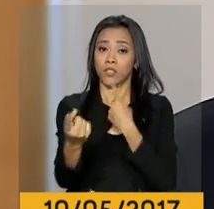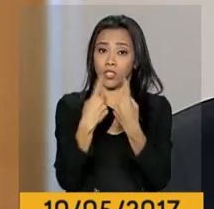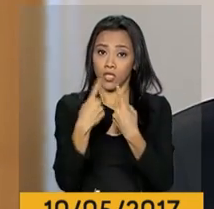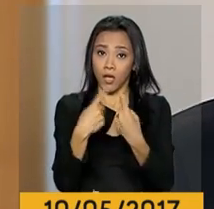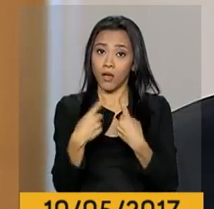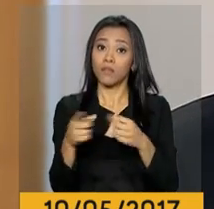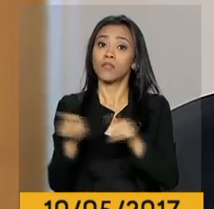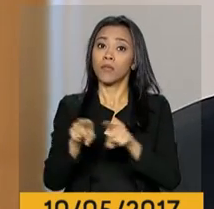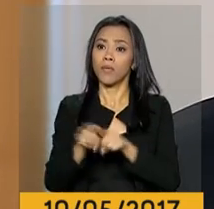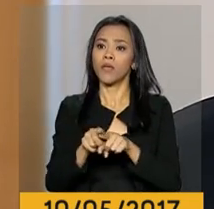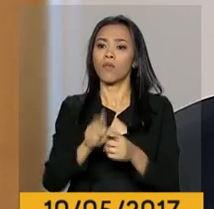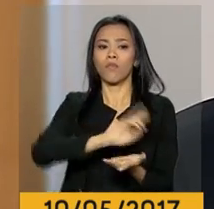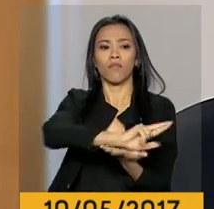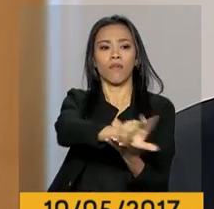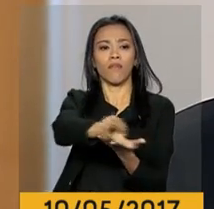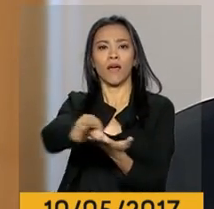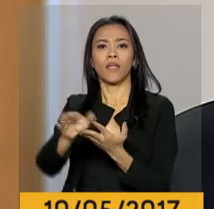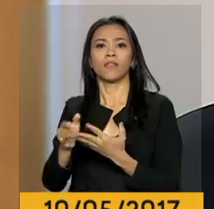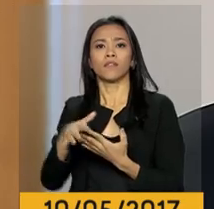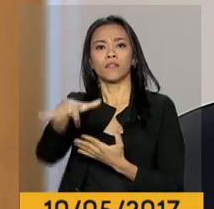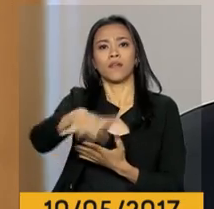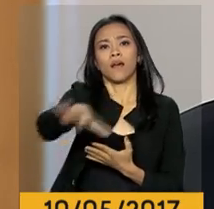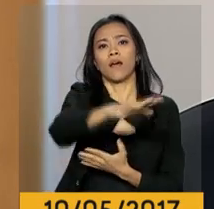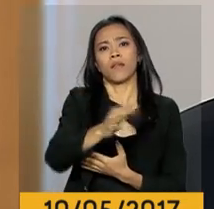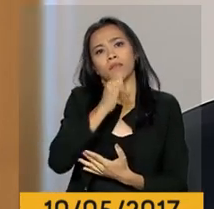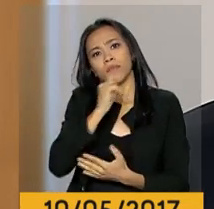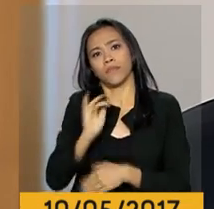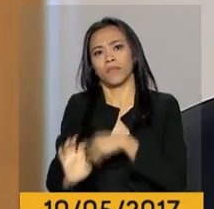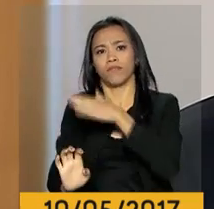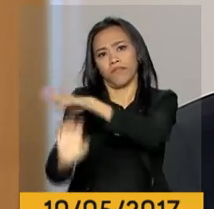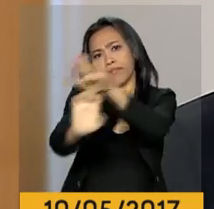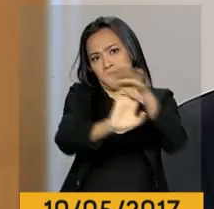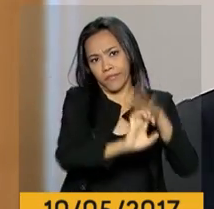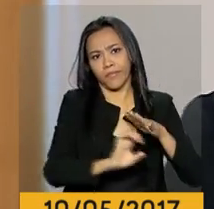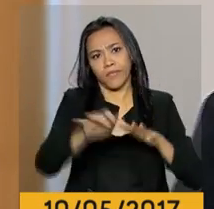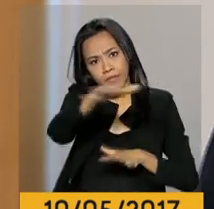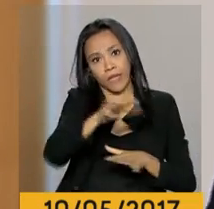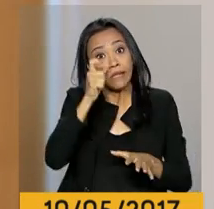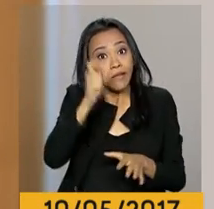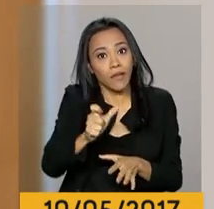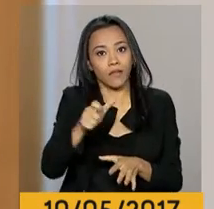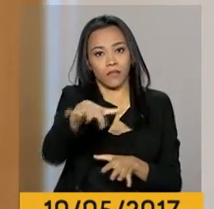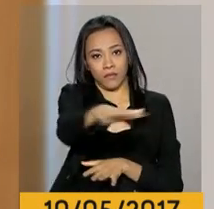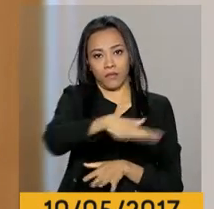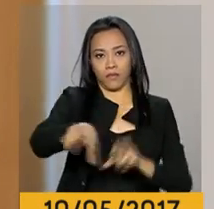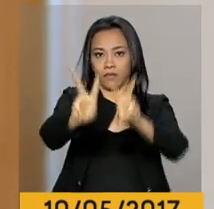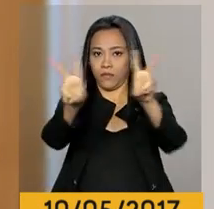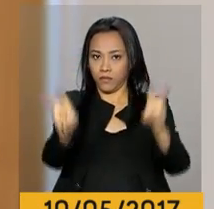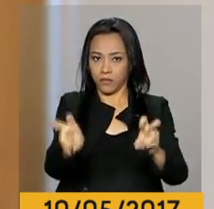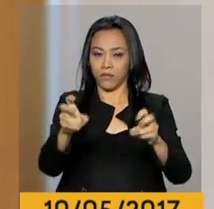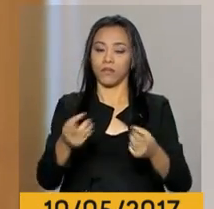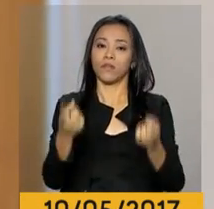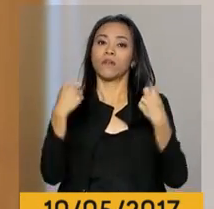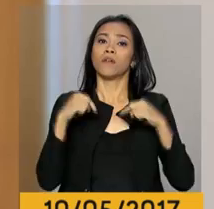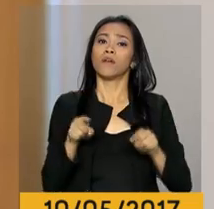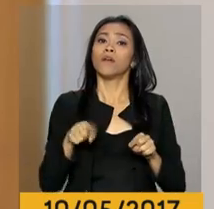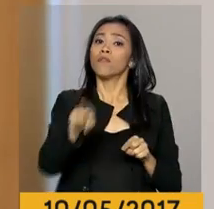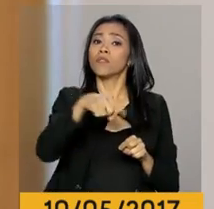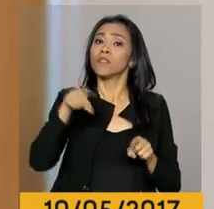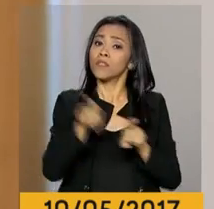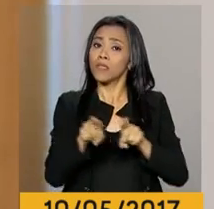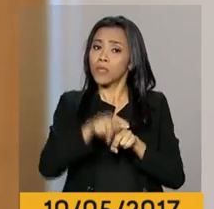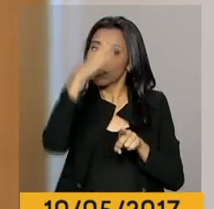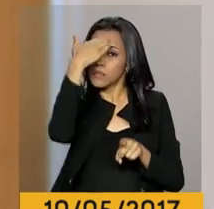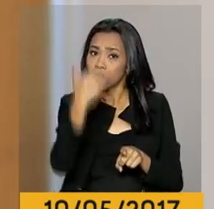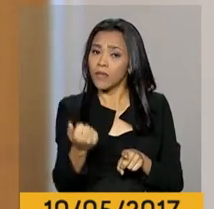interessados eh nesse assunto mas ao lado disso vocês sabem que nós temos também como uma como força motriz né do